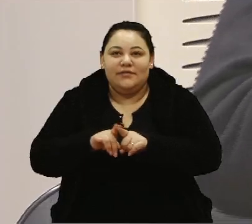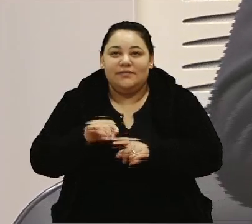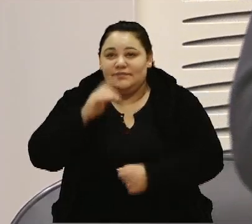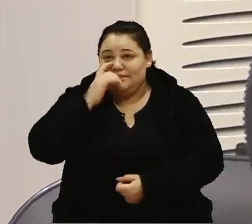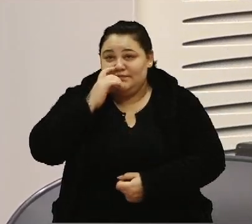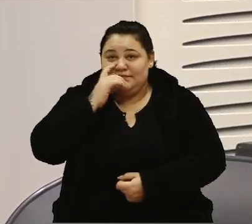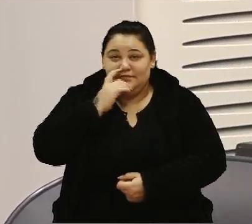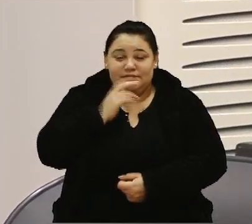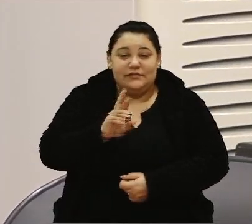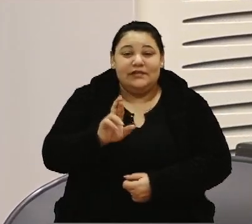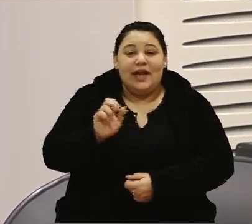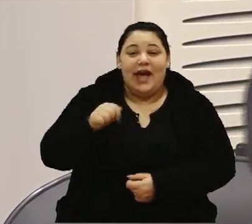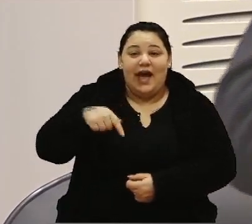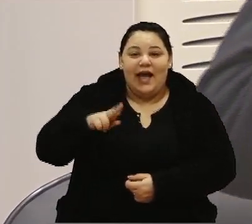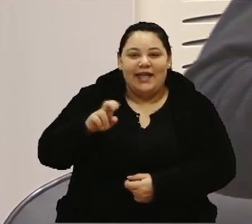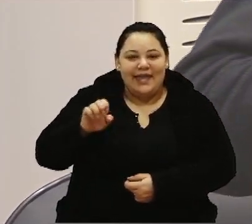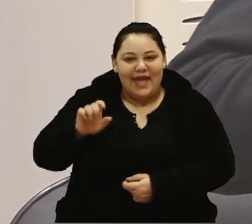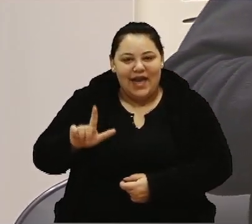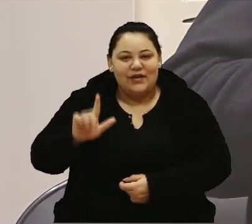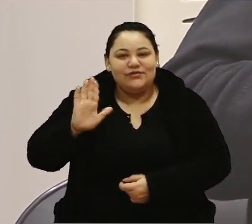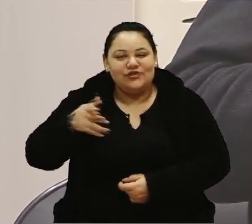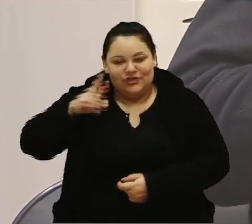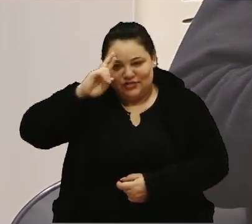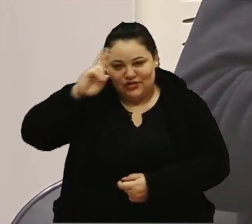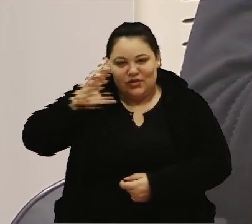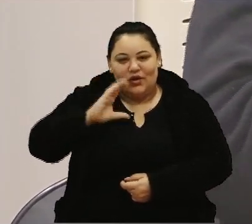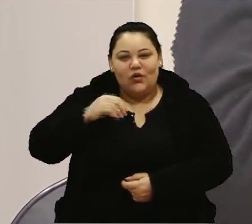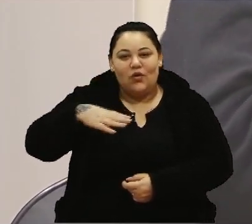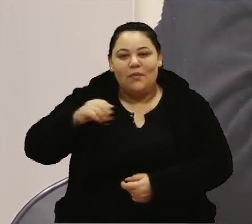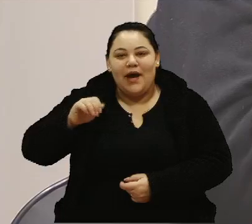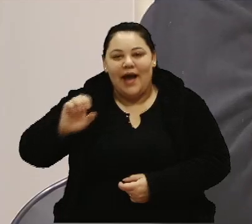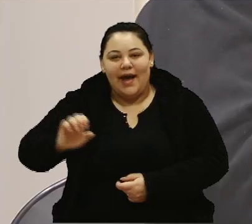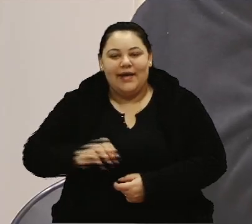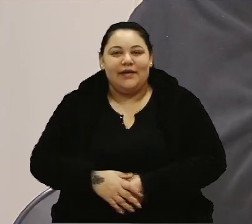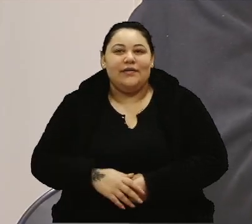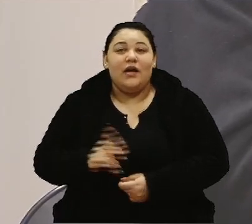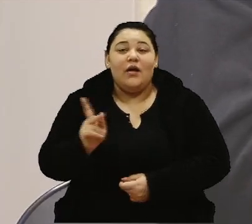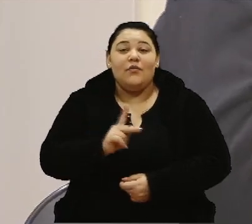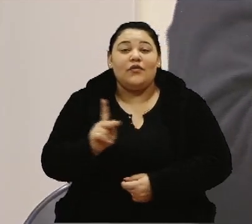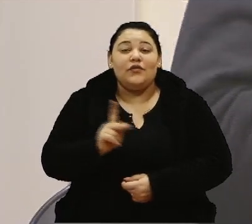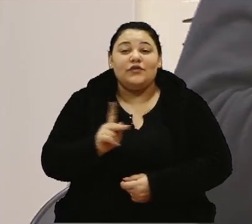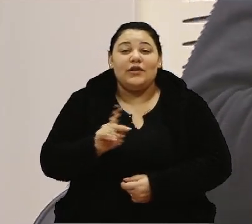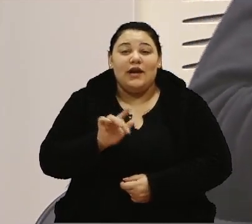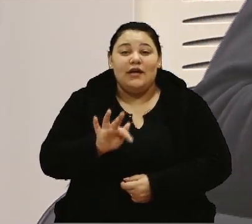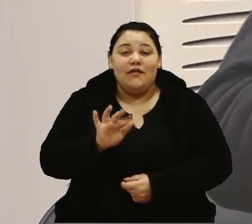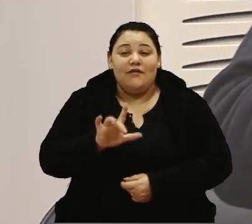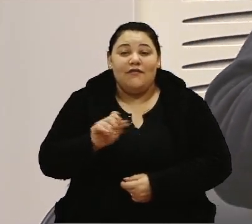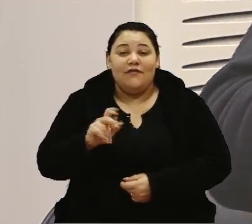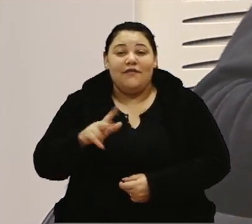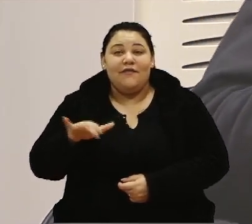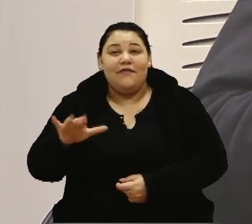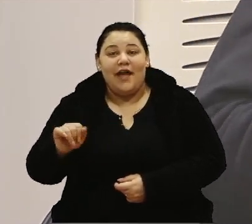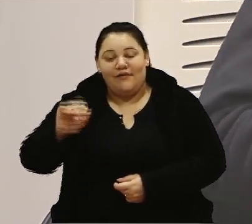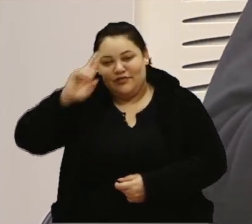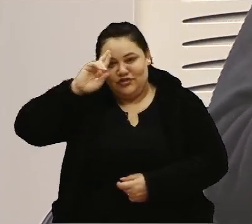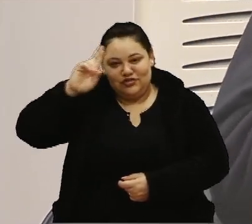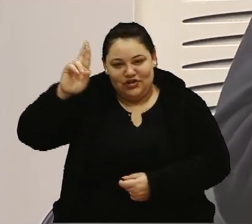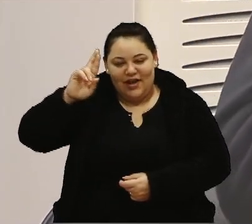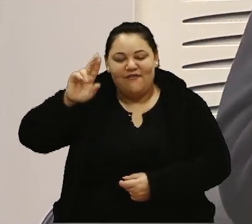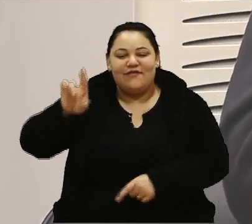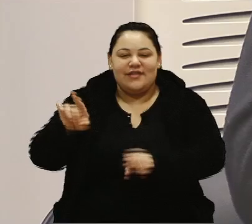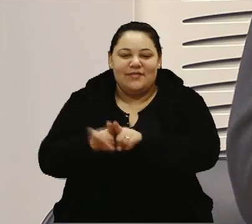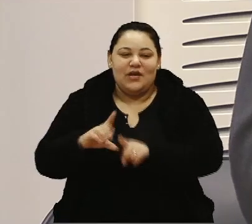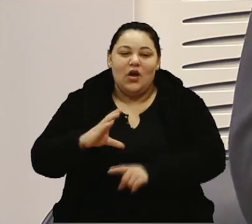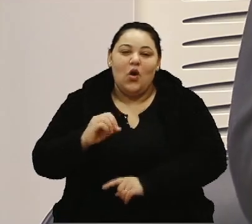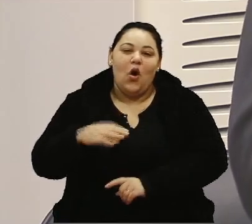da Raquel Graciotin, que foi diretora da COMAI, da professora Flávia Balcerotto, que foi diretora da COMAI. Então,